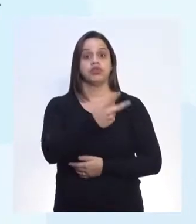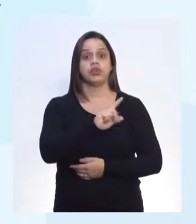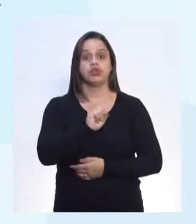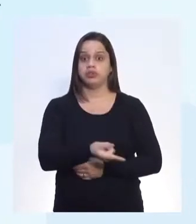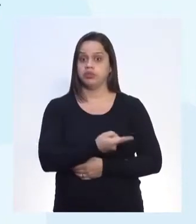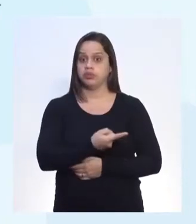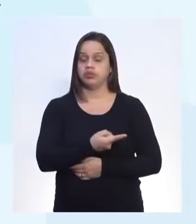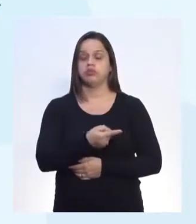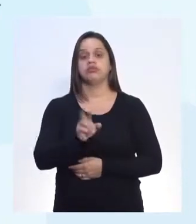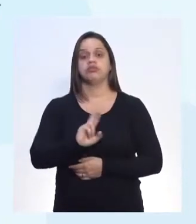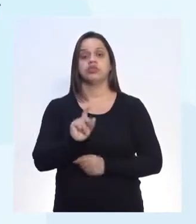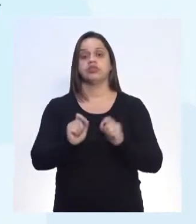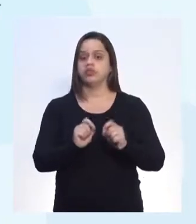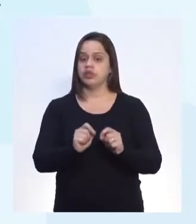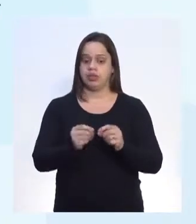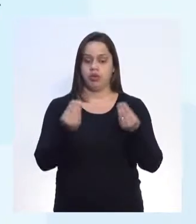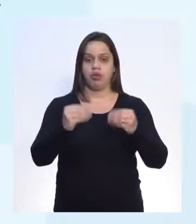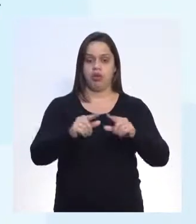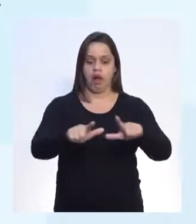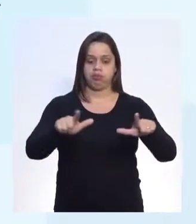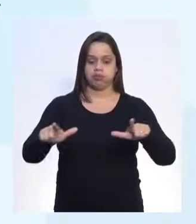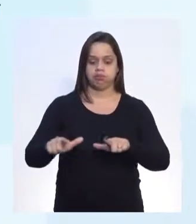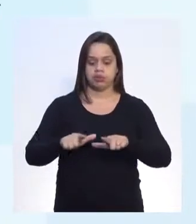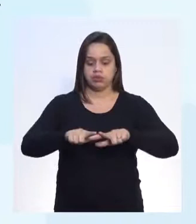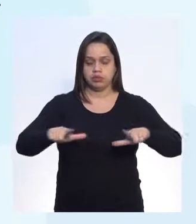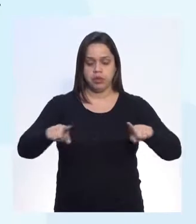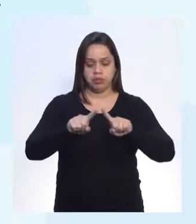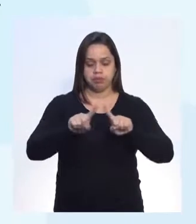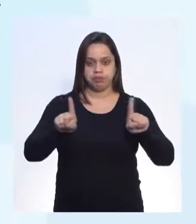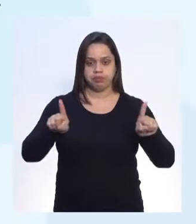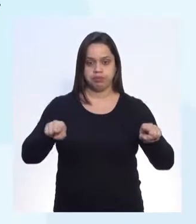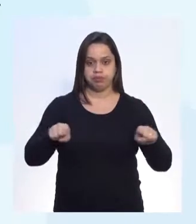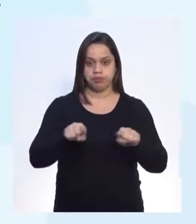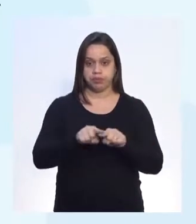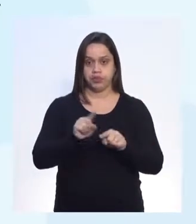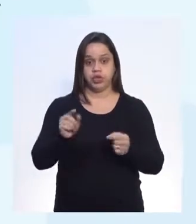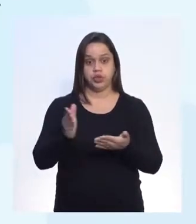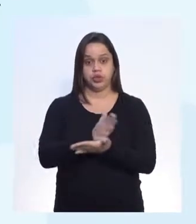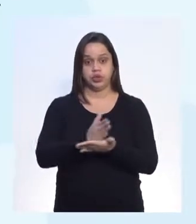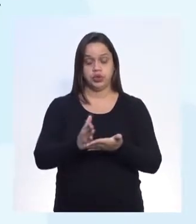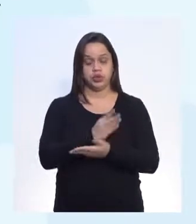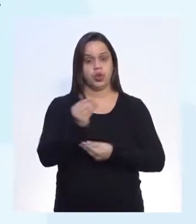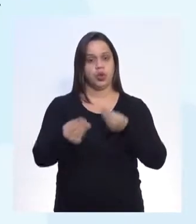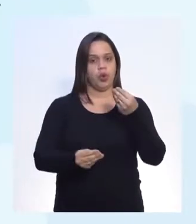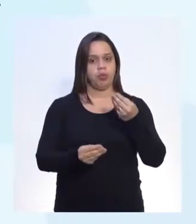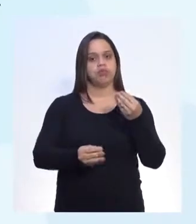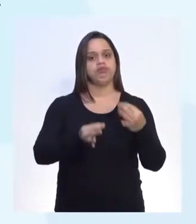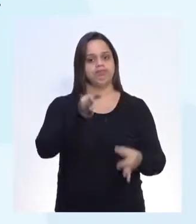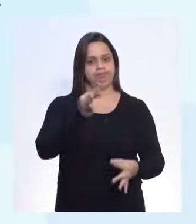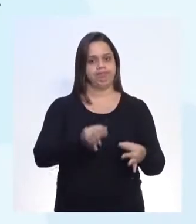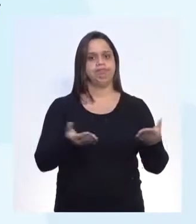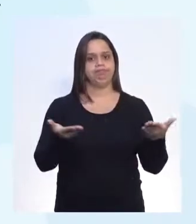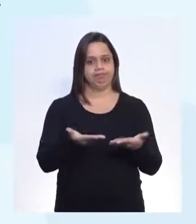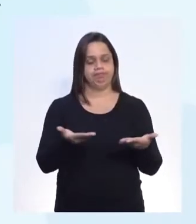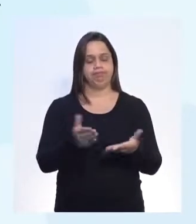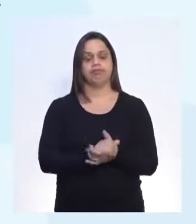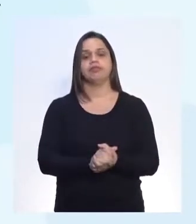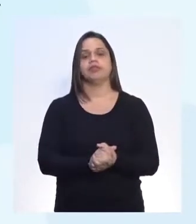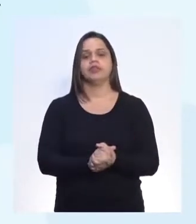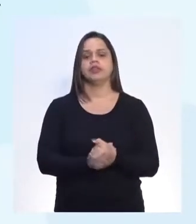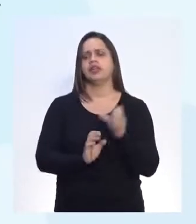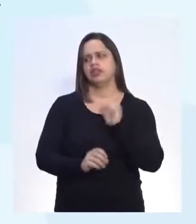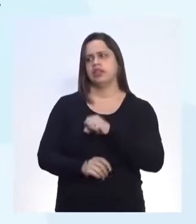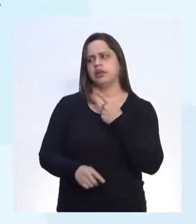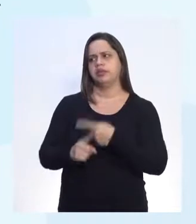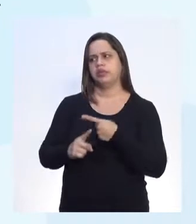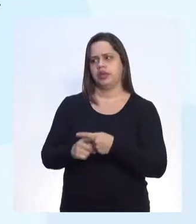retangular. E combinaram que o valor seria dividido proporcionalmente. Questão até de justiça, né, Jonas? Sim, tem que ser, né?